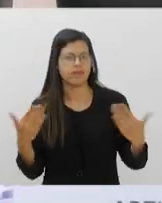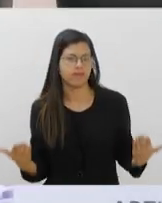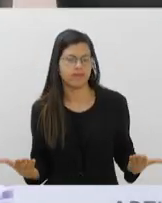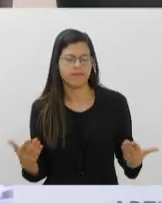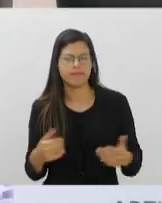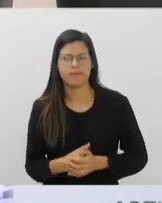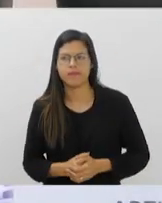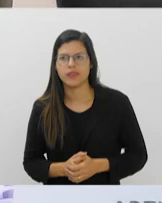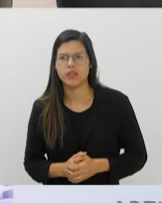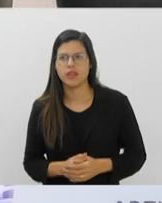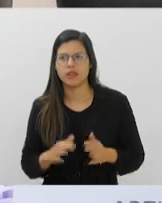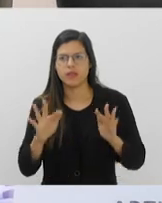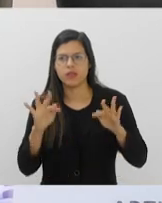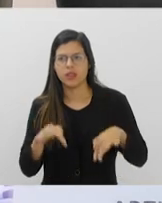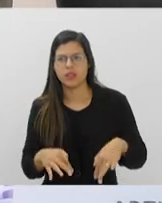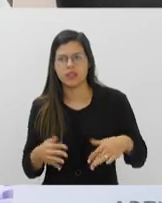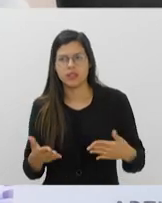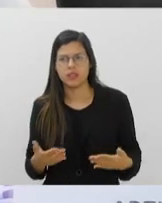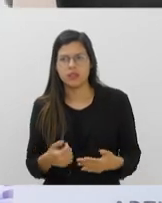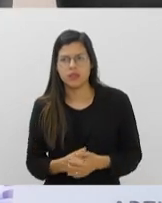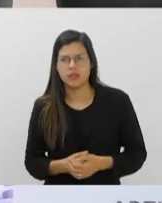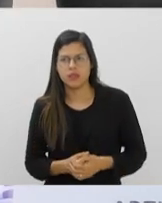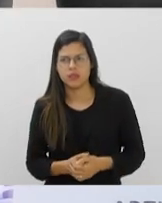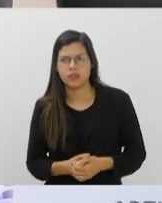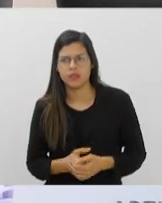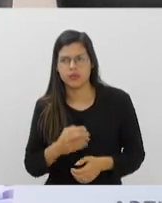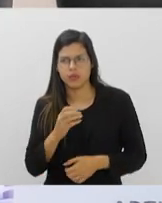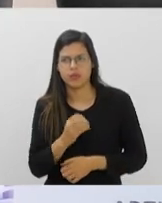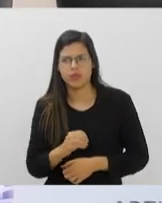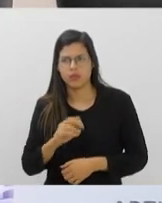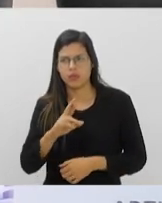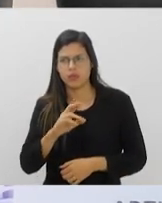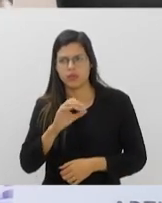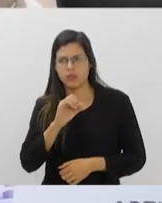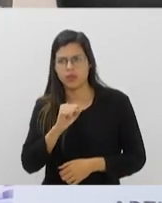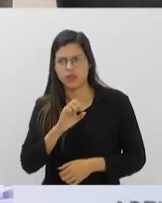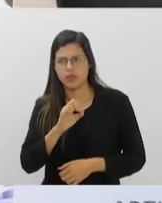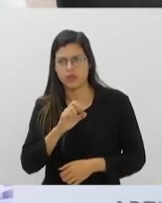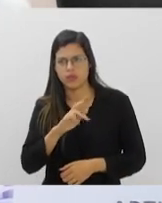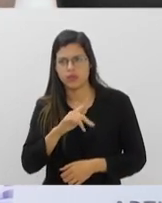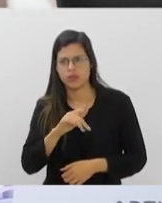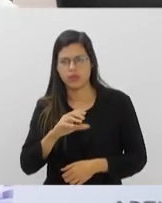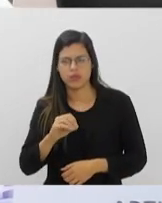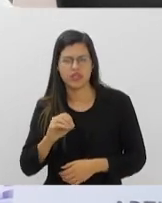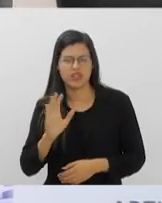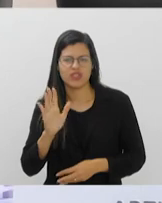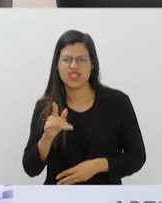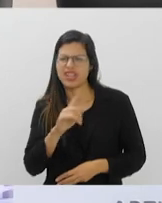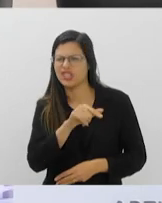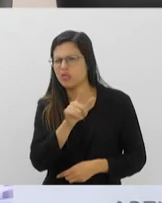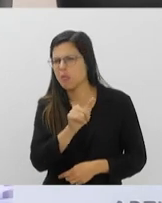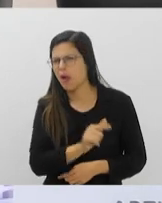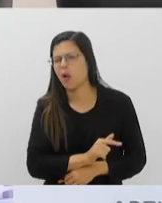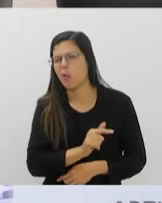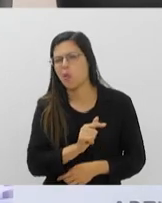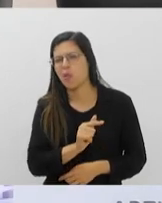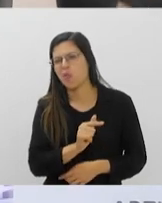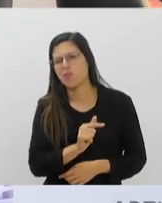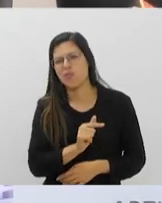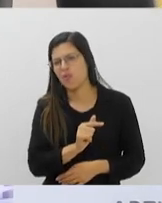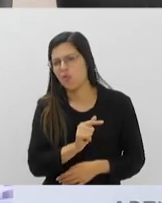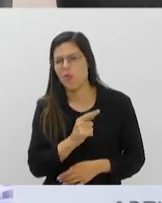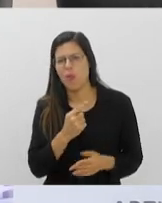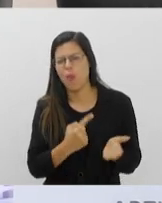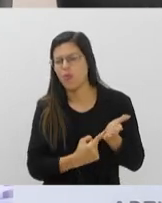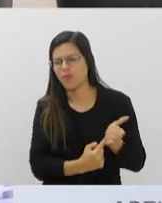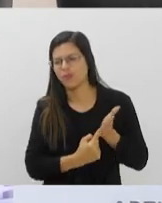é finalizando né Dr Sérgio deixou para lá a consulta que tinha todo mundo qu nem saber mais de nada porque